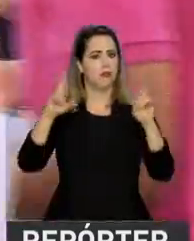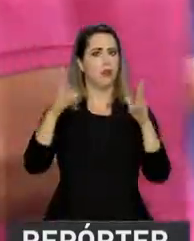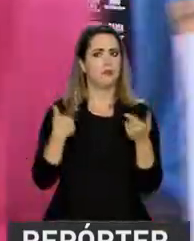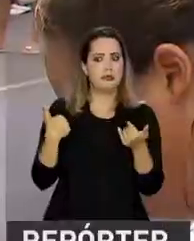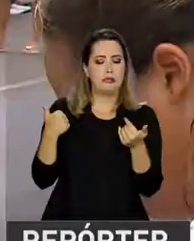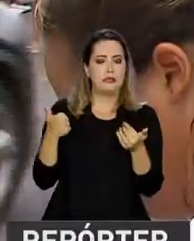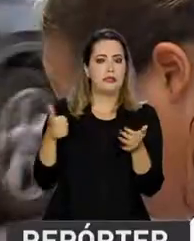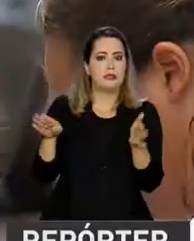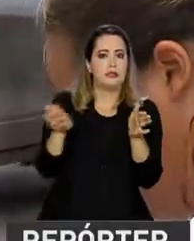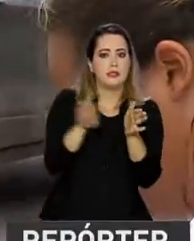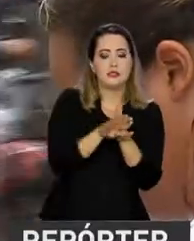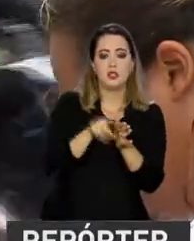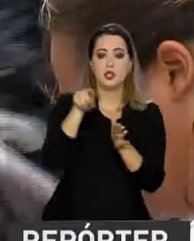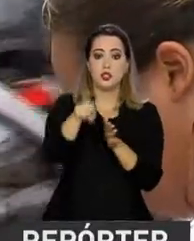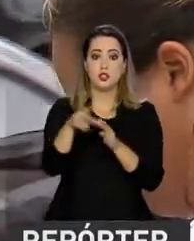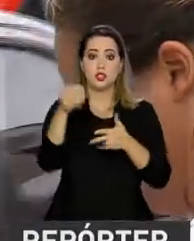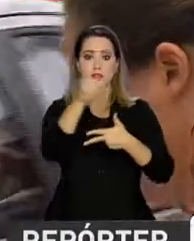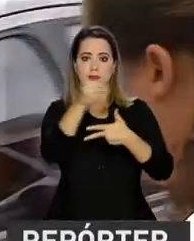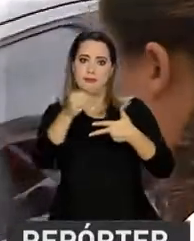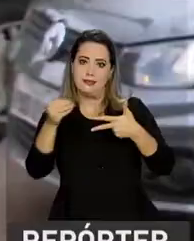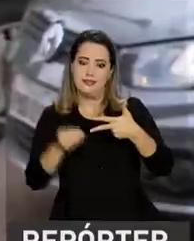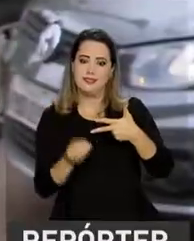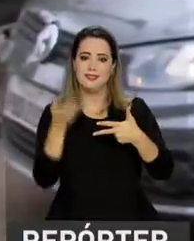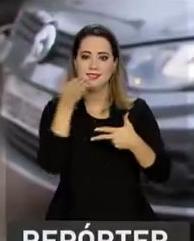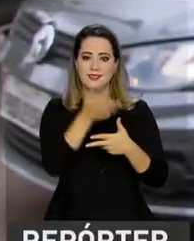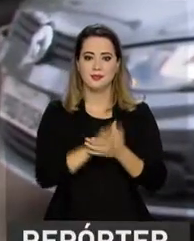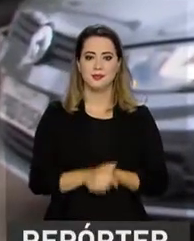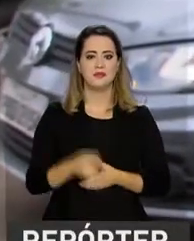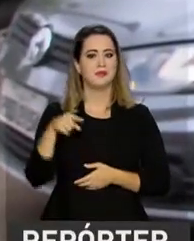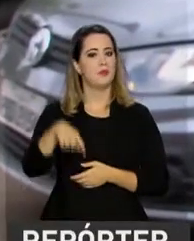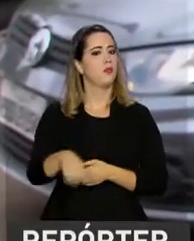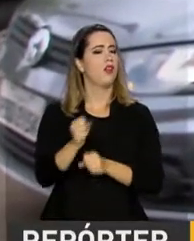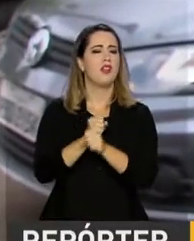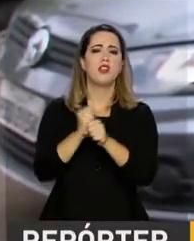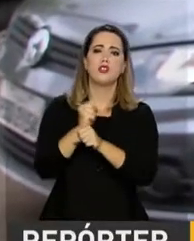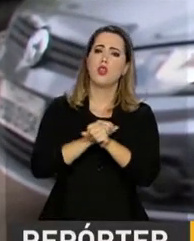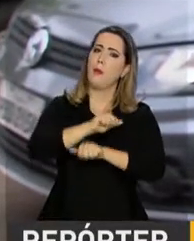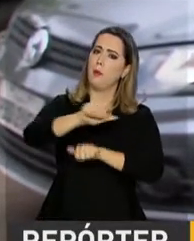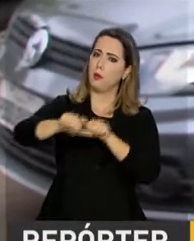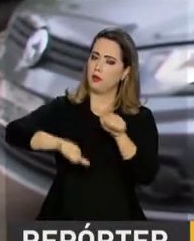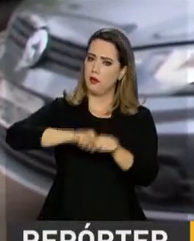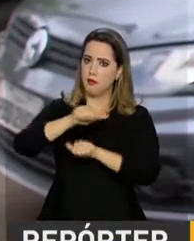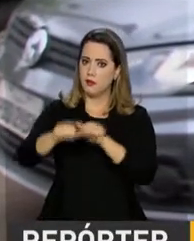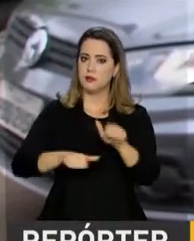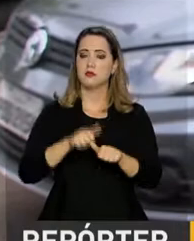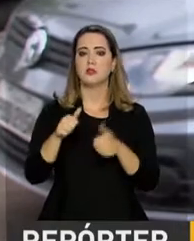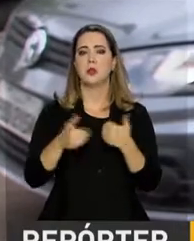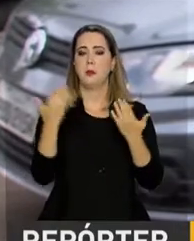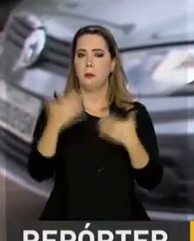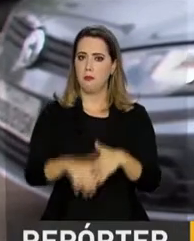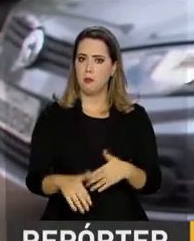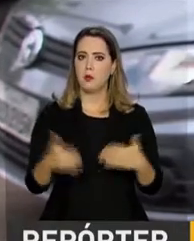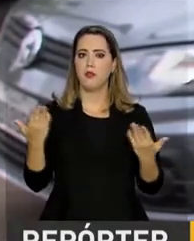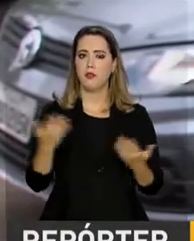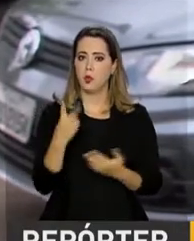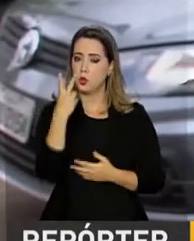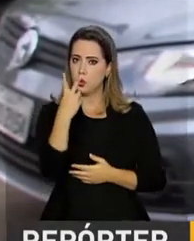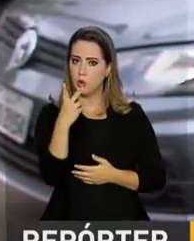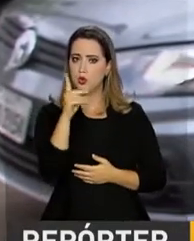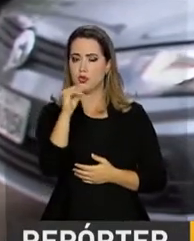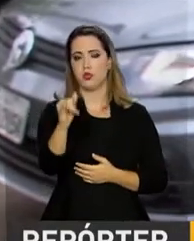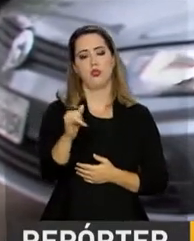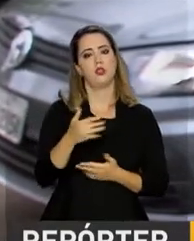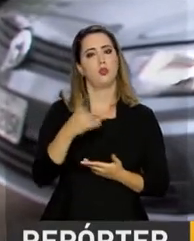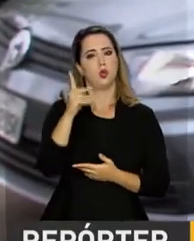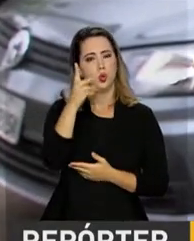na chegada ao exame nacional do ensino médio este ano e algumas mudanças do exame mesmo ano passou a funcionar em dois dias